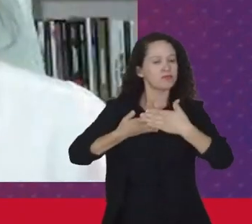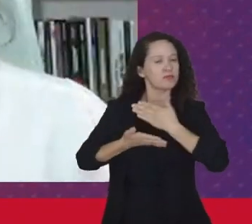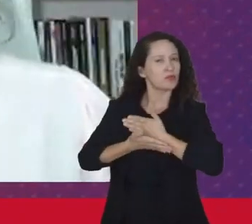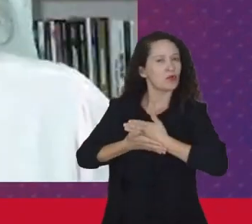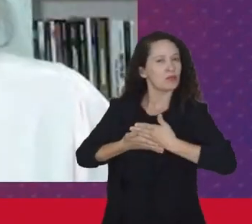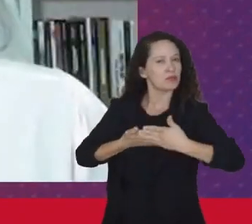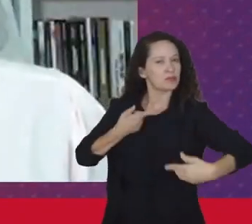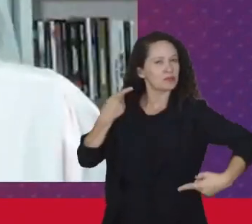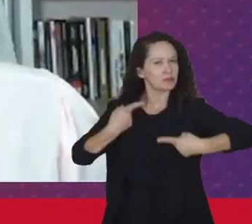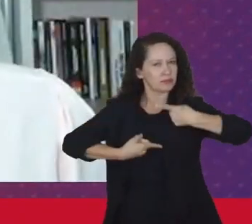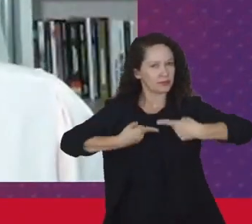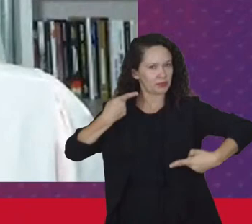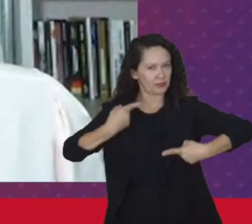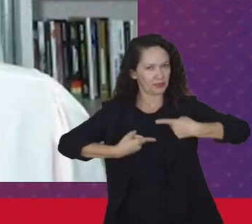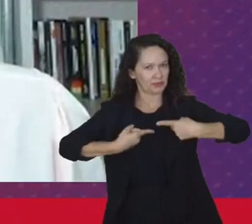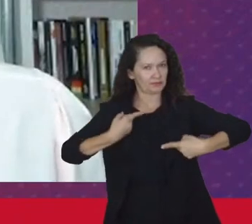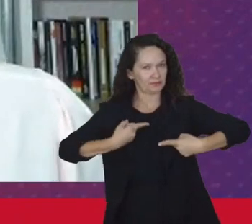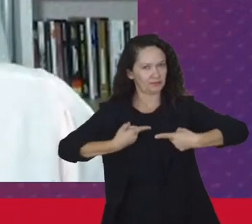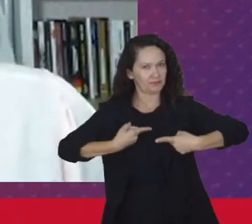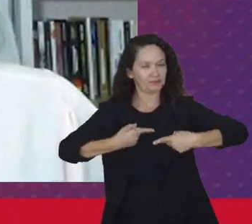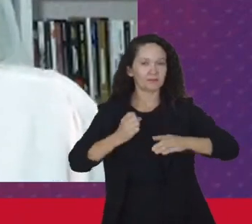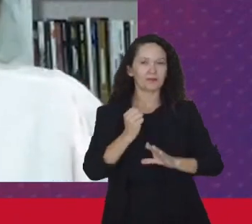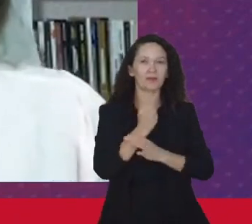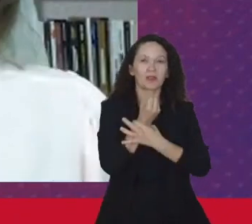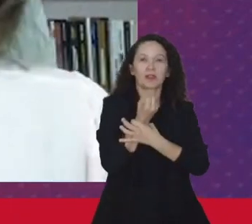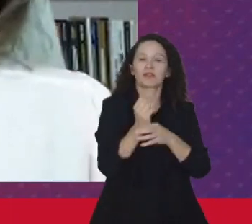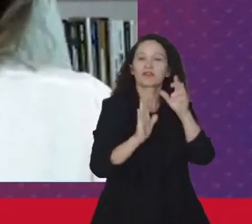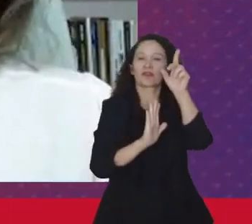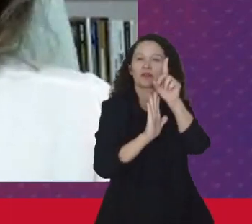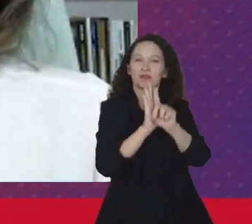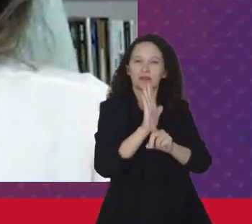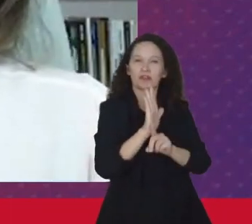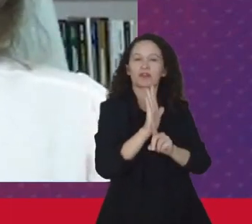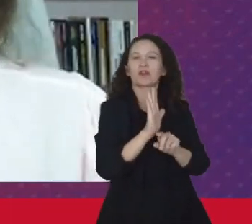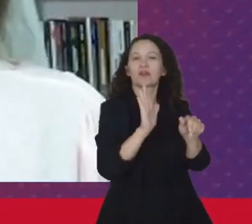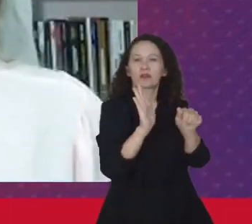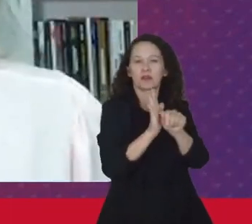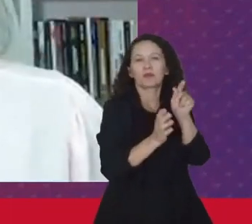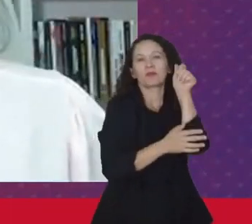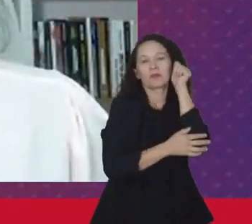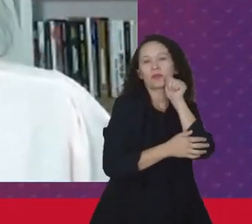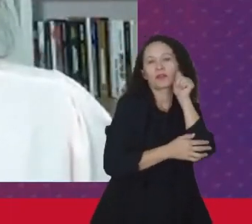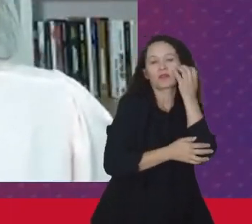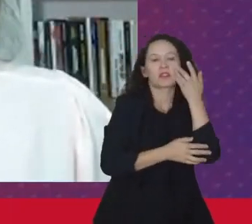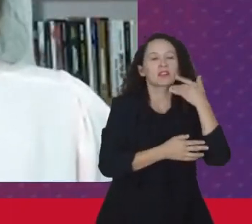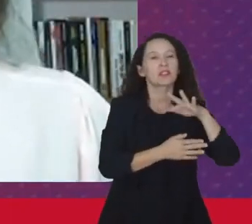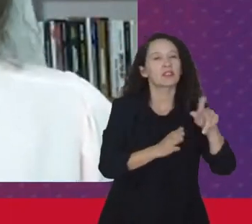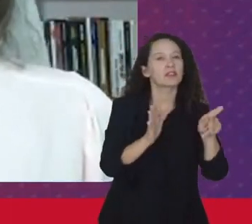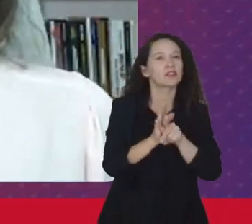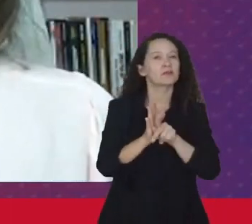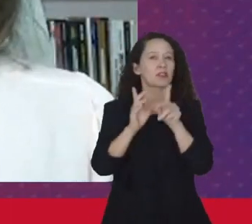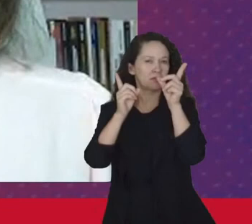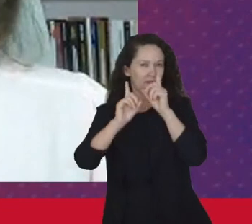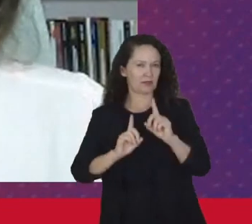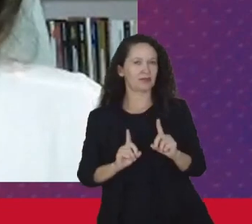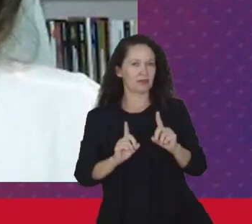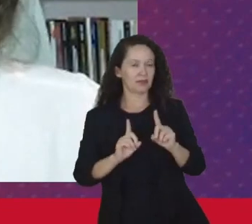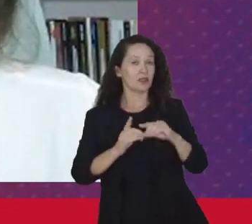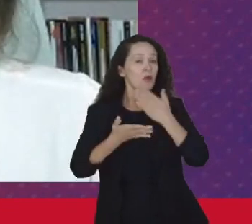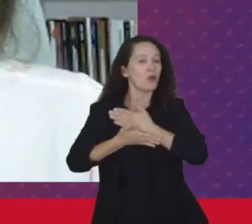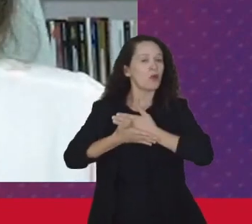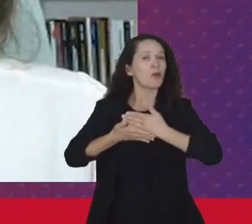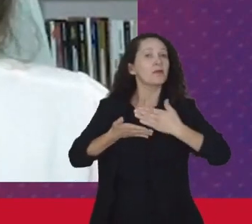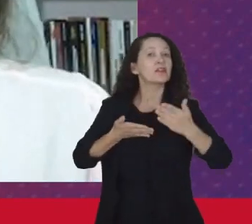para a política, para a garantia de direitos de mulheres, de meninas e mulheres com deficiência, o ponto